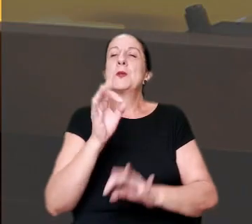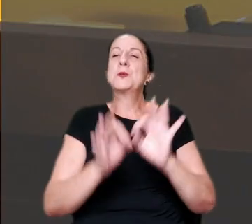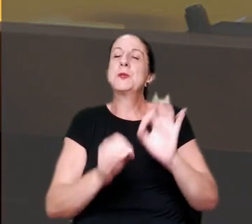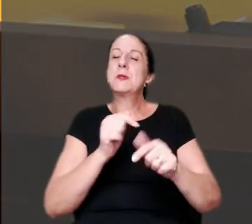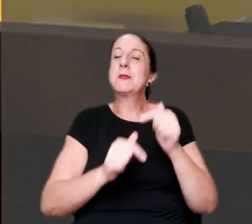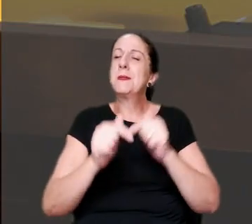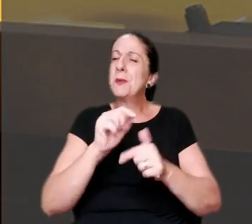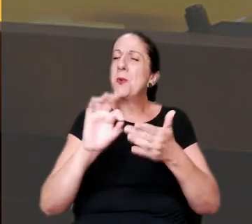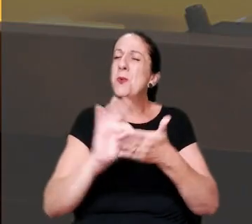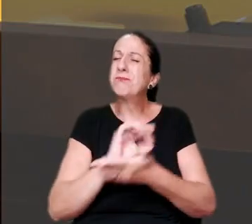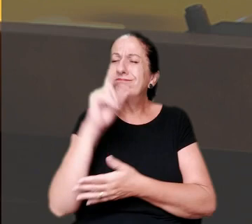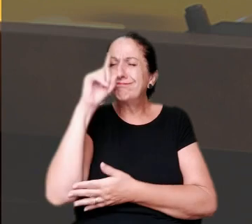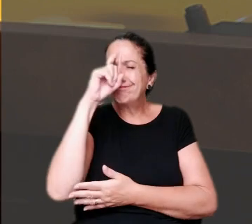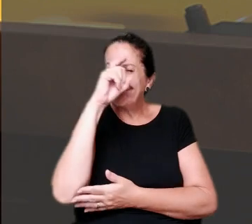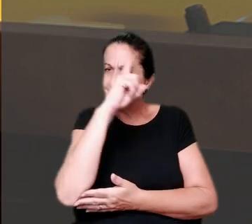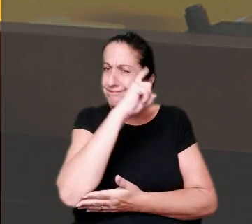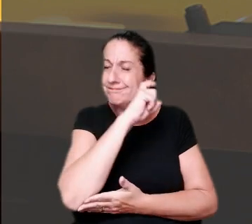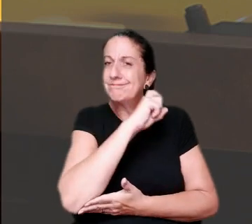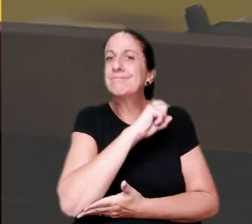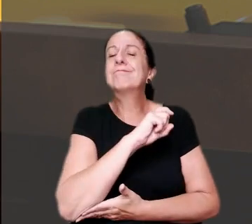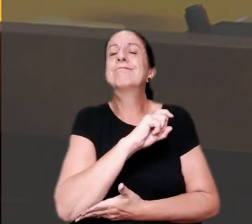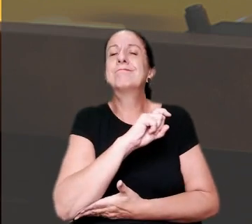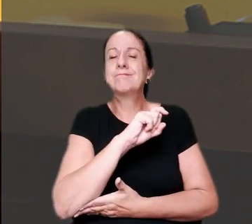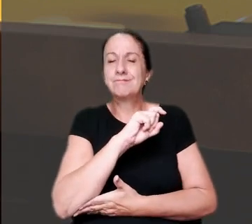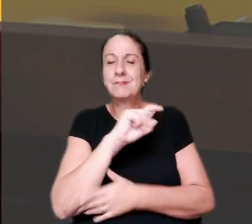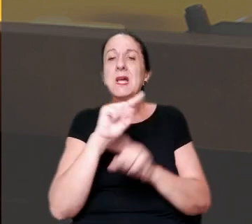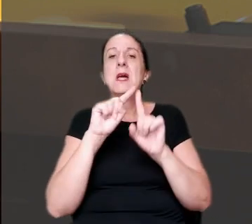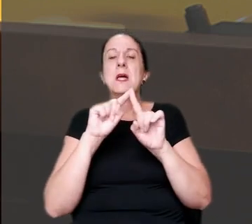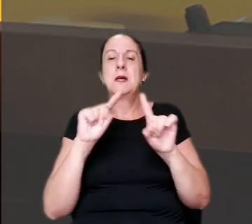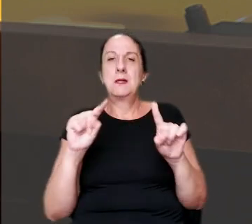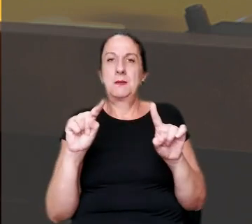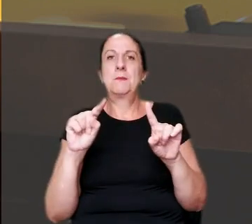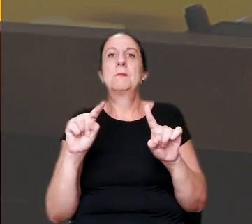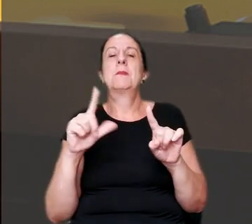Agora, no Justiça do Trabalho, o concurso foi muito difícil,